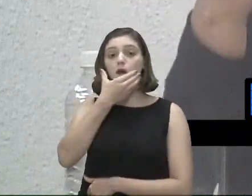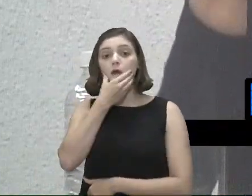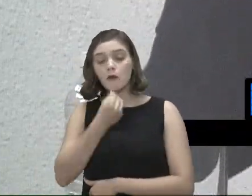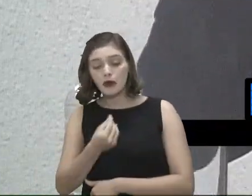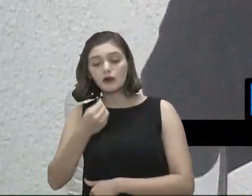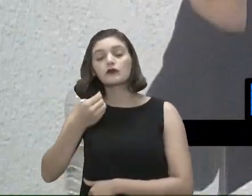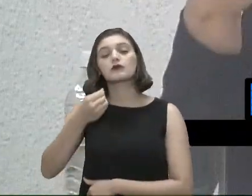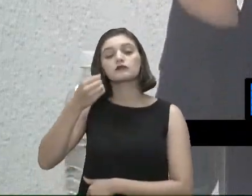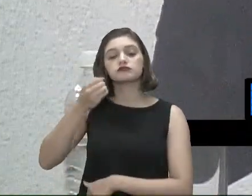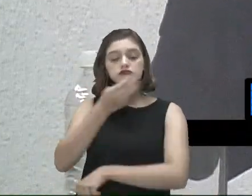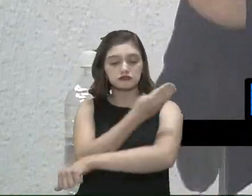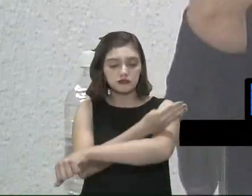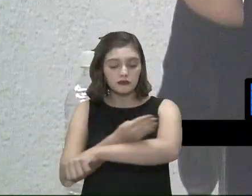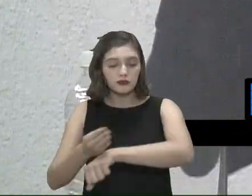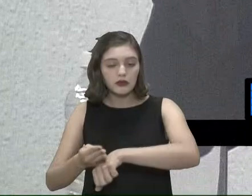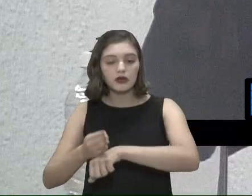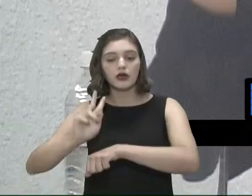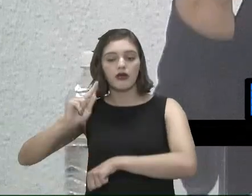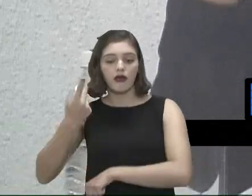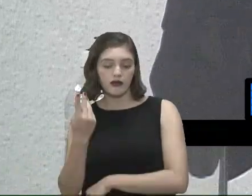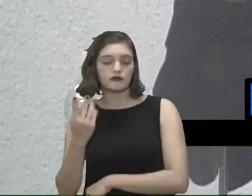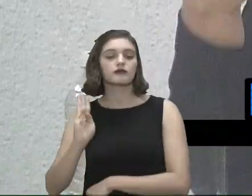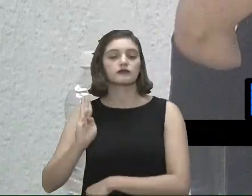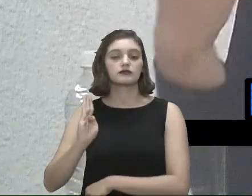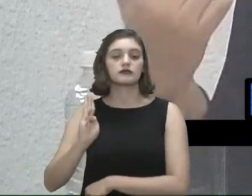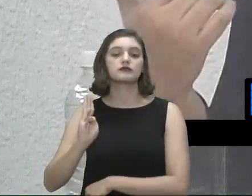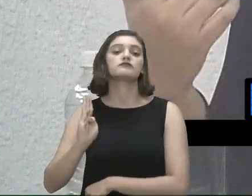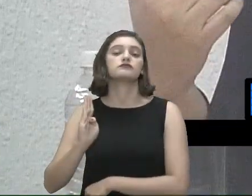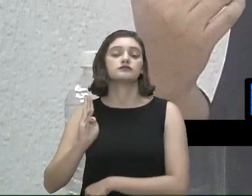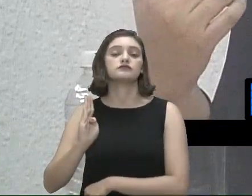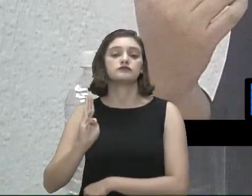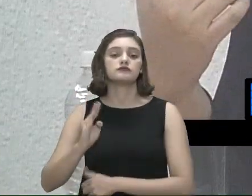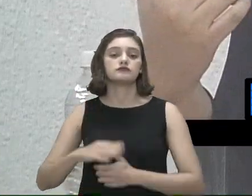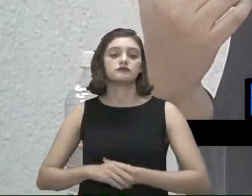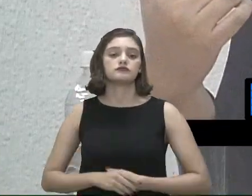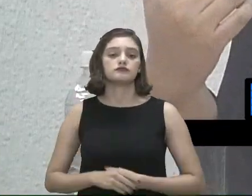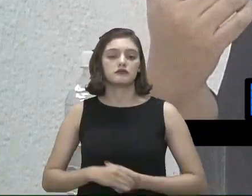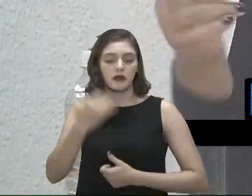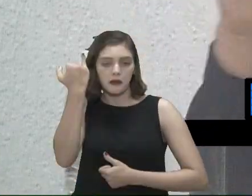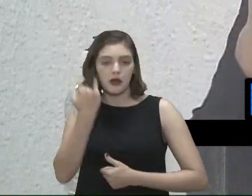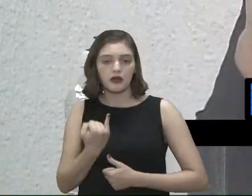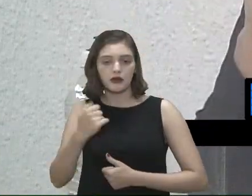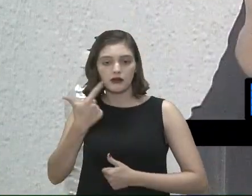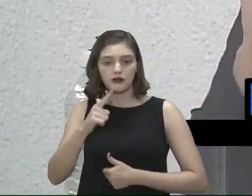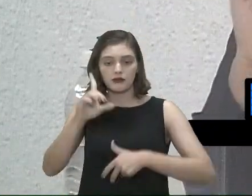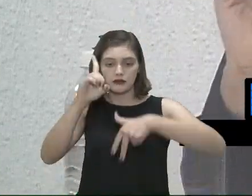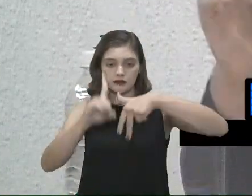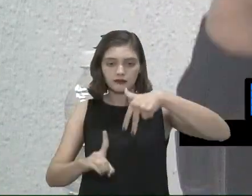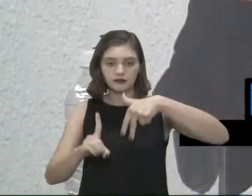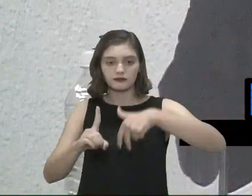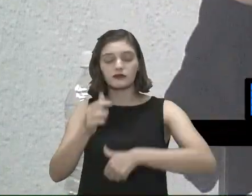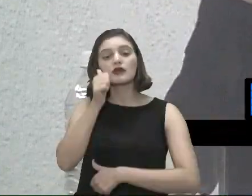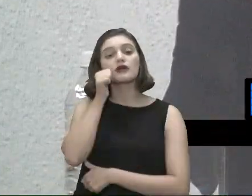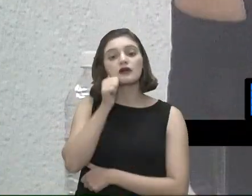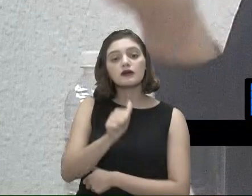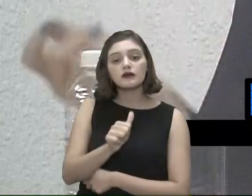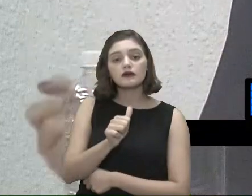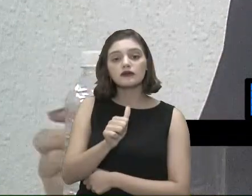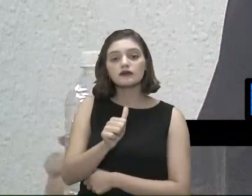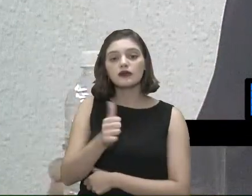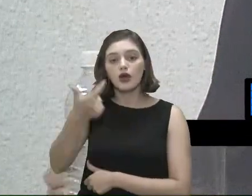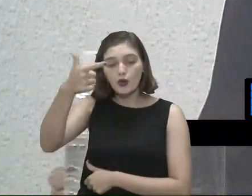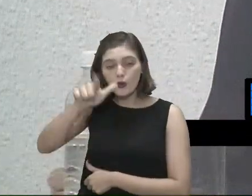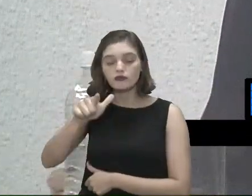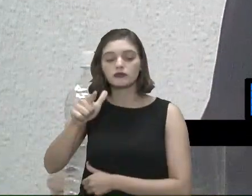branco, cis, heterossexual, de classe média, magro, sem deficiência? Então, a mulher seria o outro